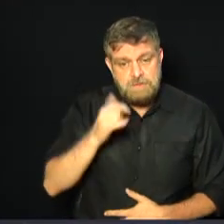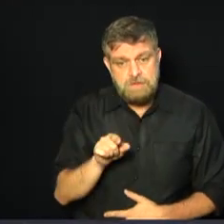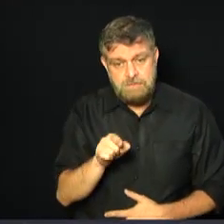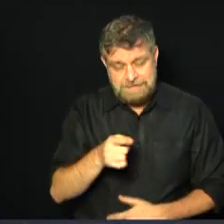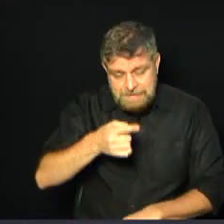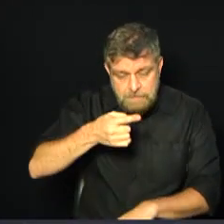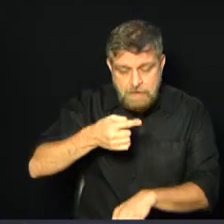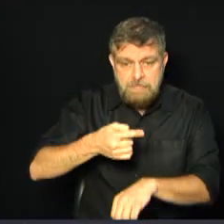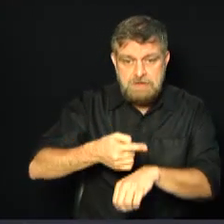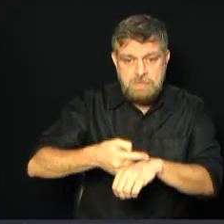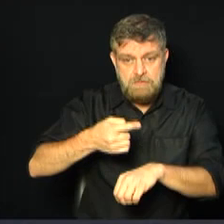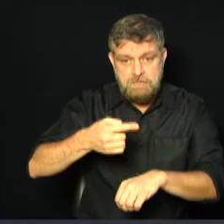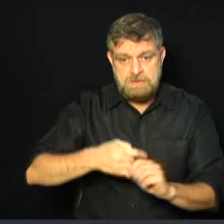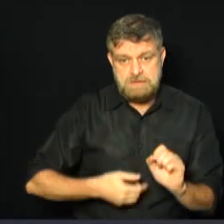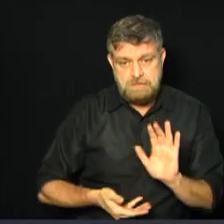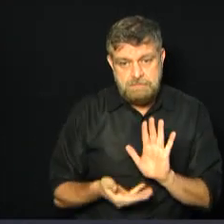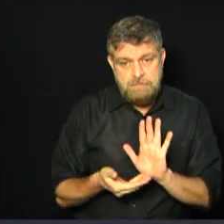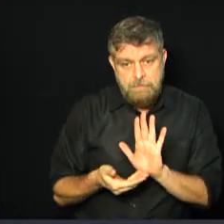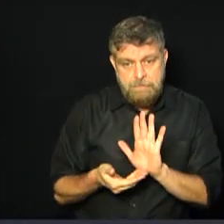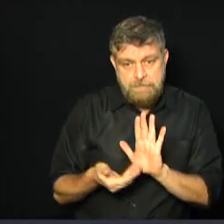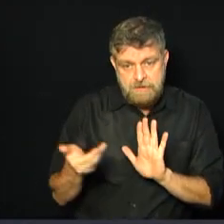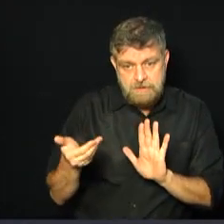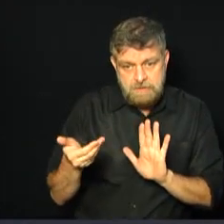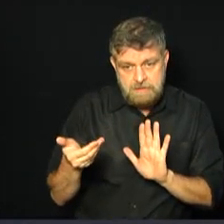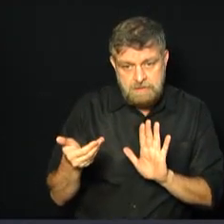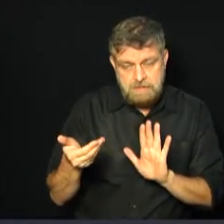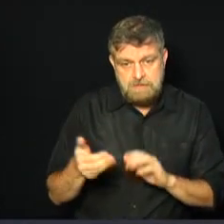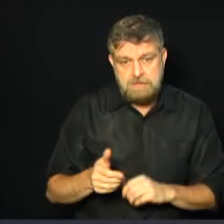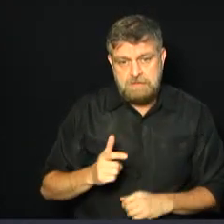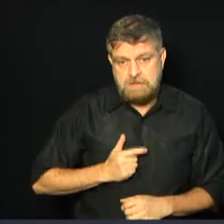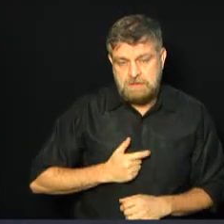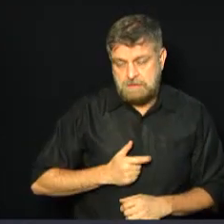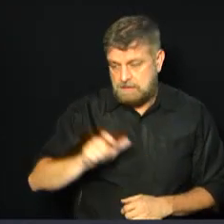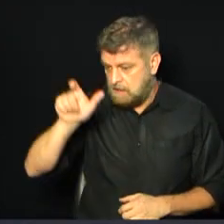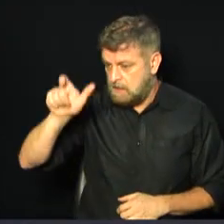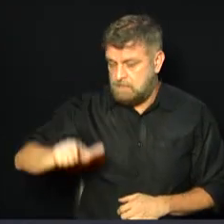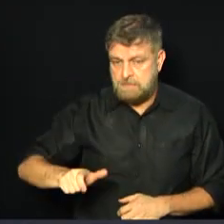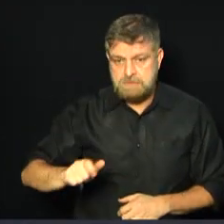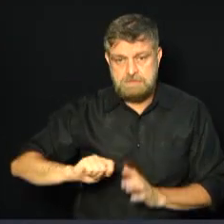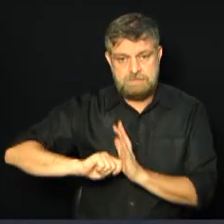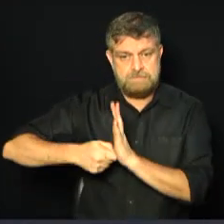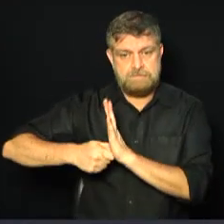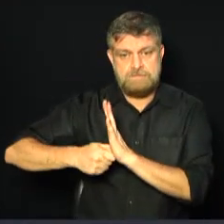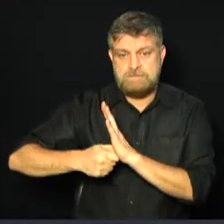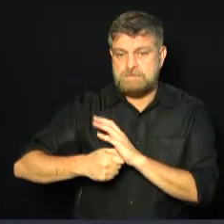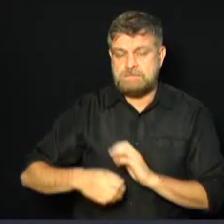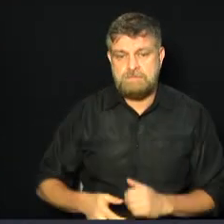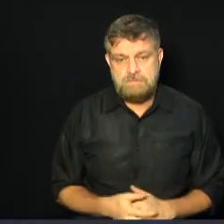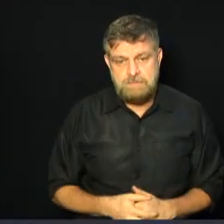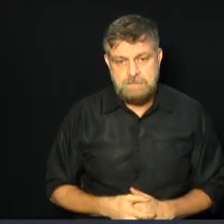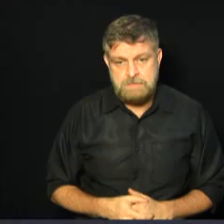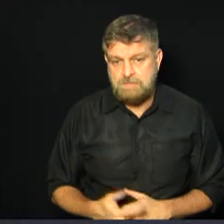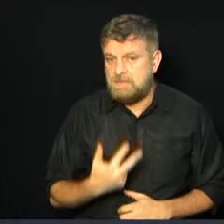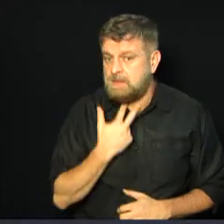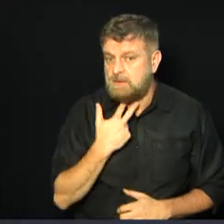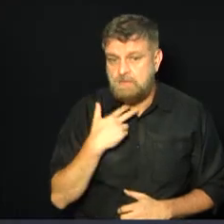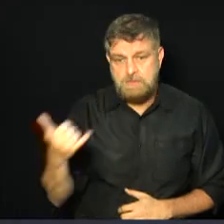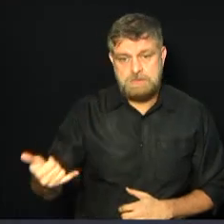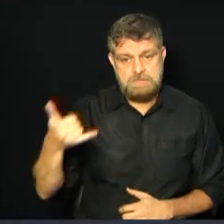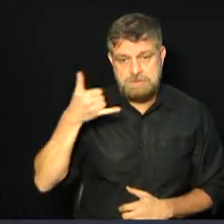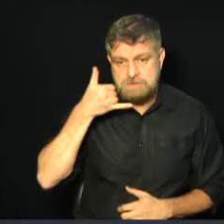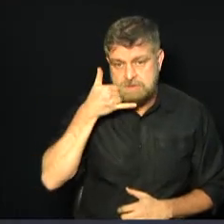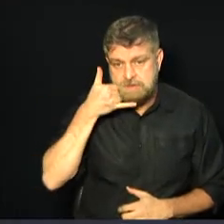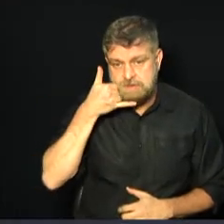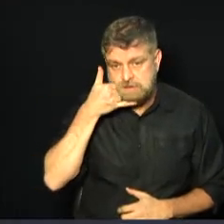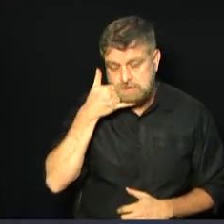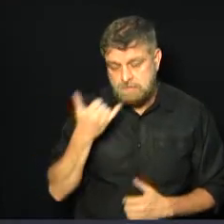que você revoga, ou seja, tira o consentimento dela, ela não pode mais te ligar. Guarda essa informação, que é uma